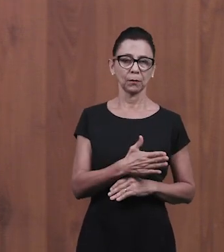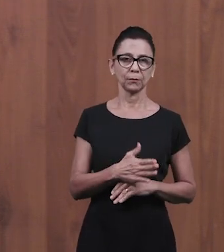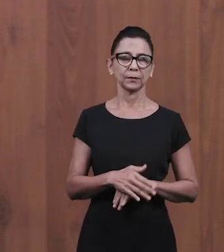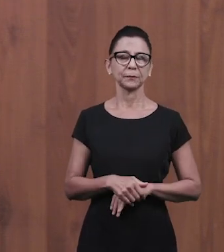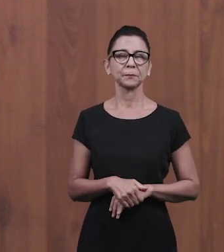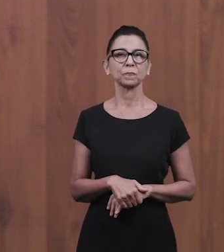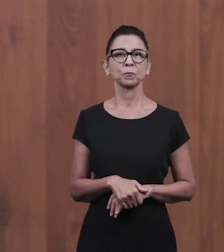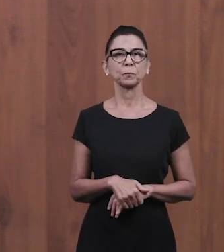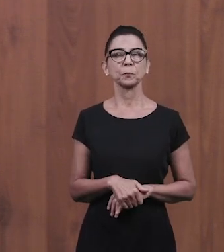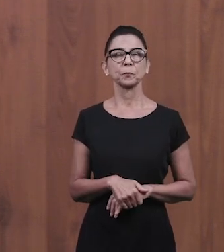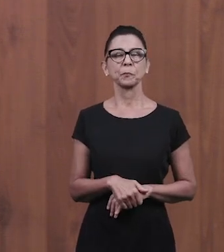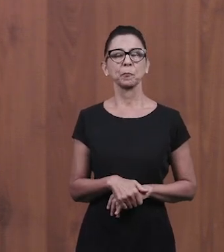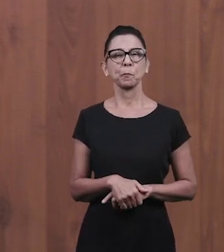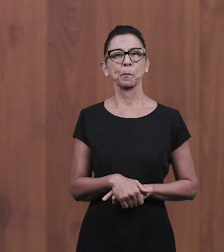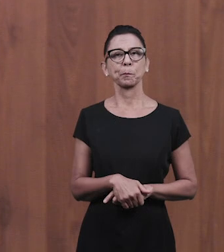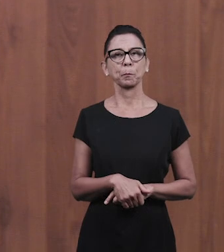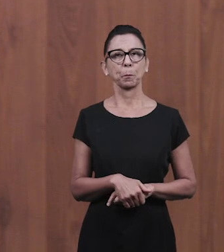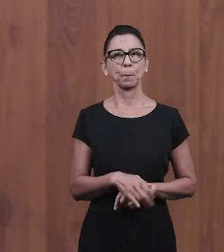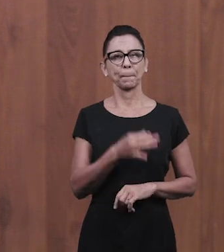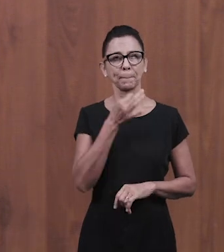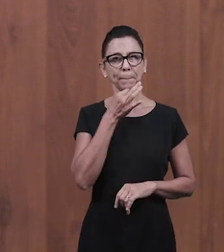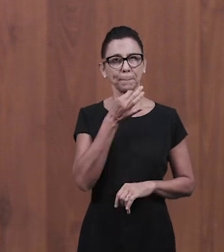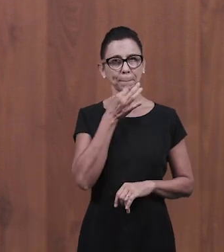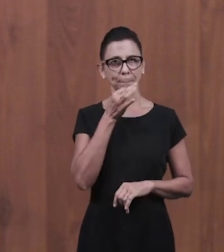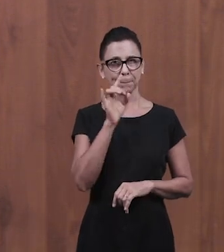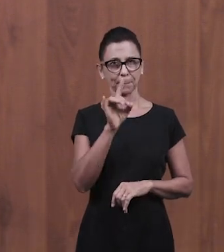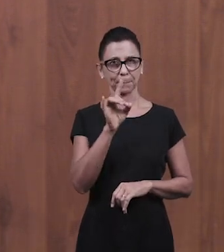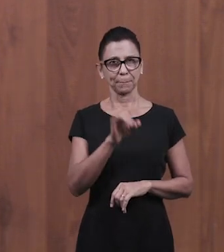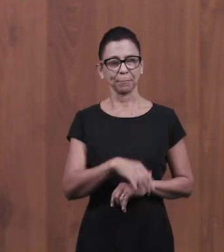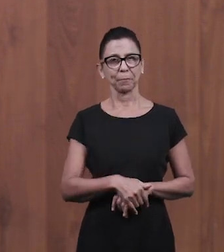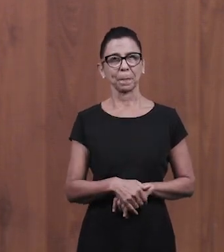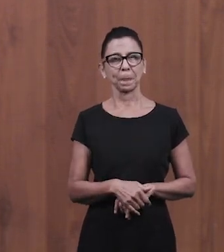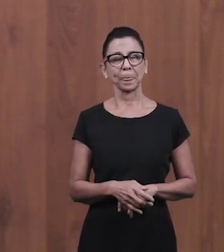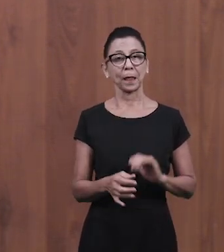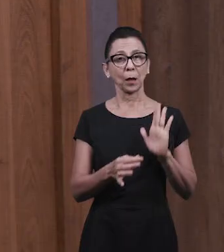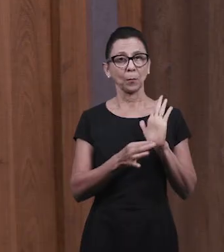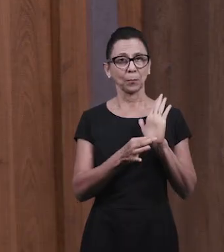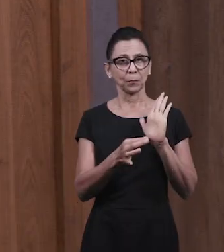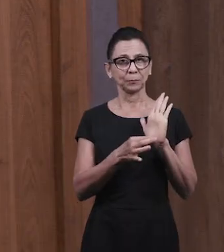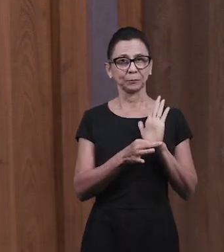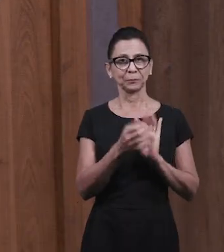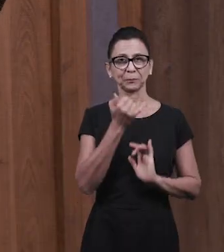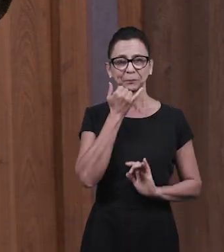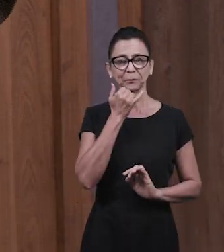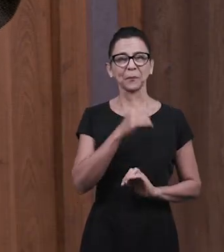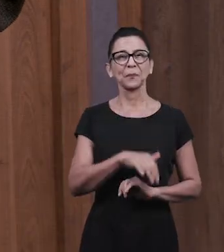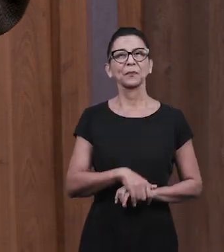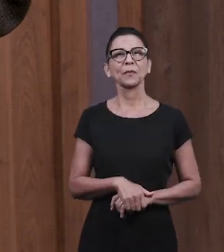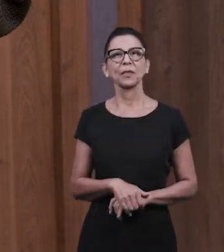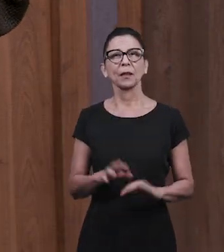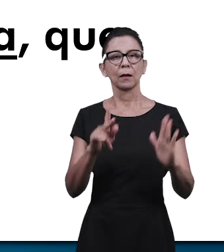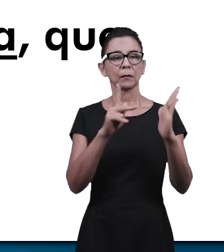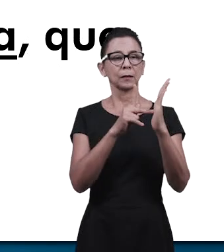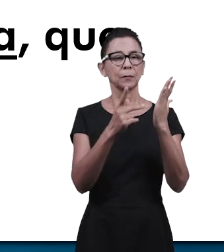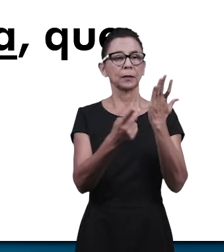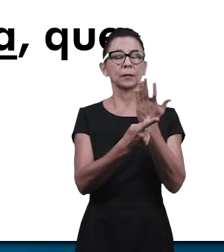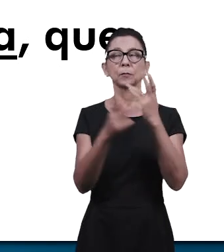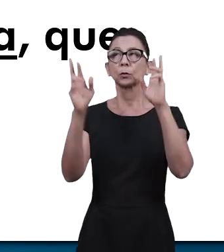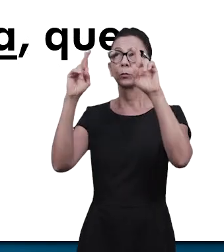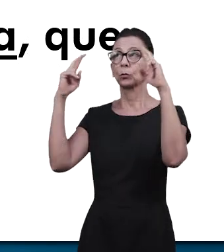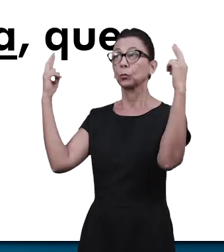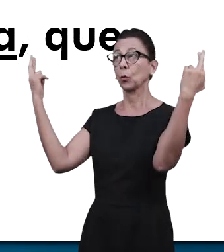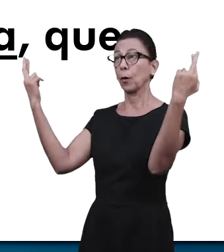hoje abordar aqui. E a nossa proposta é a seguinte, vamos ler aqui a nossa proposta. Nas parábolas do